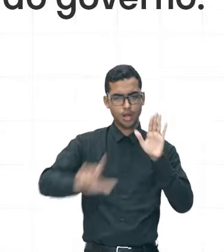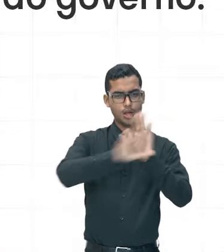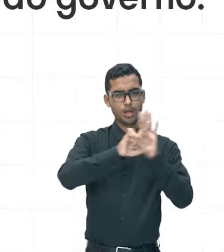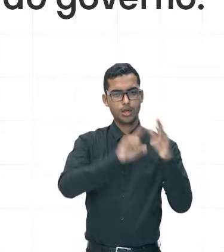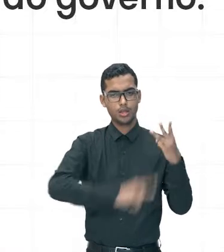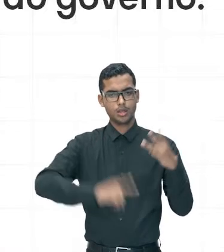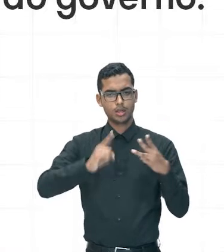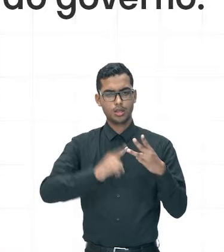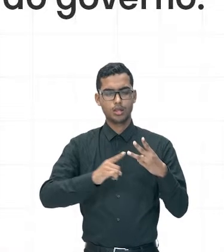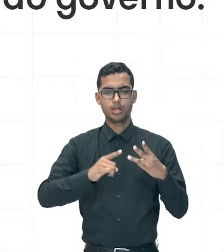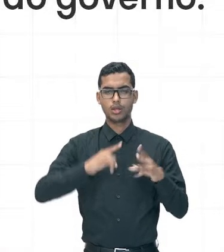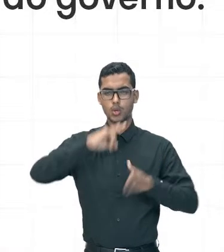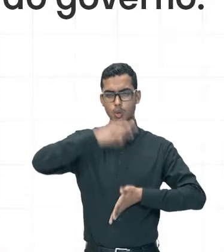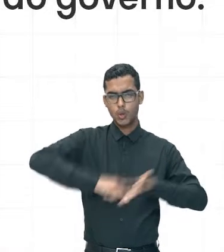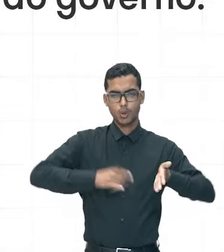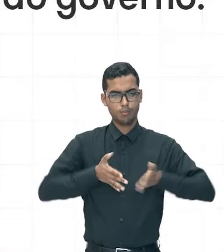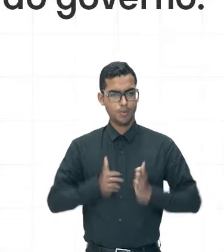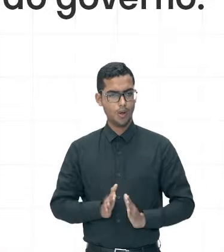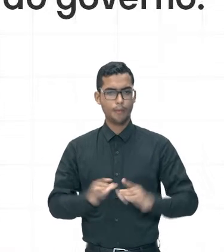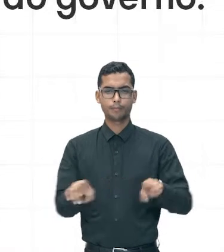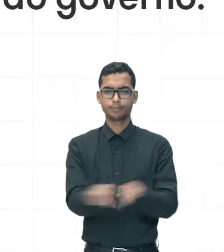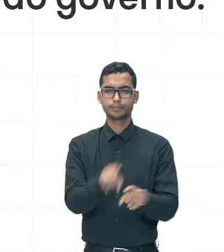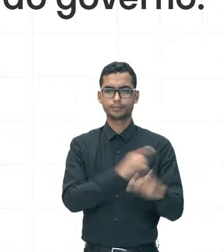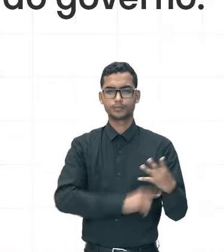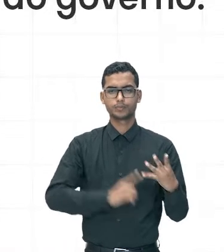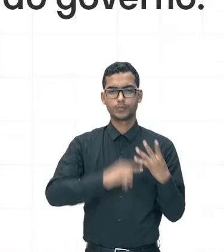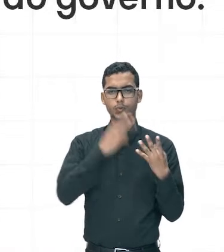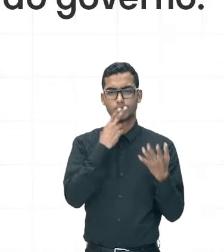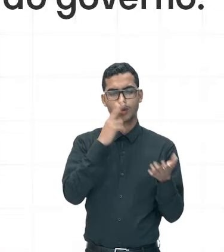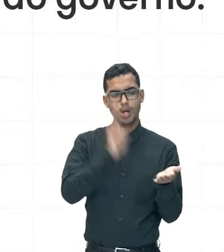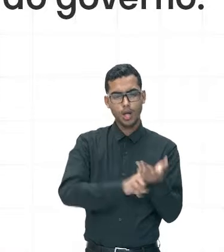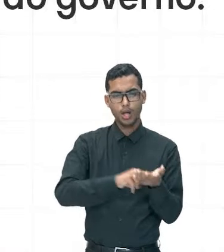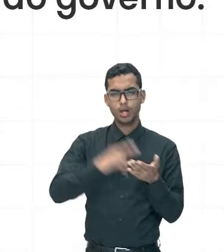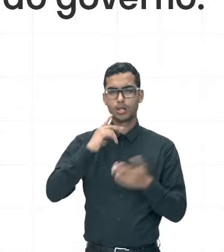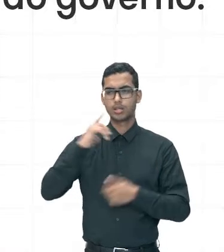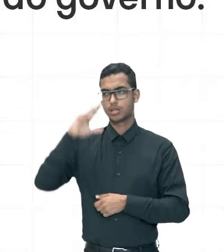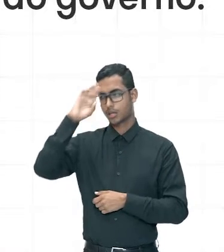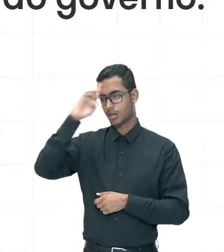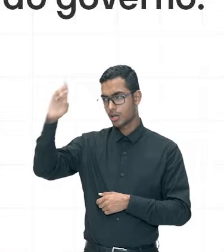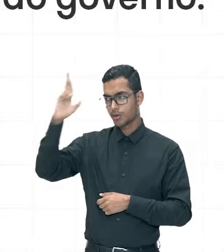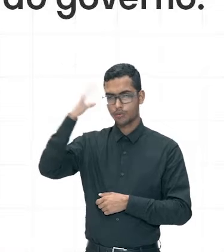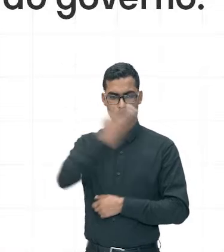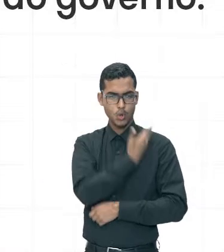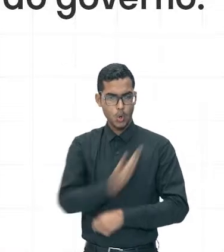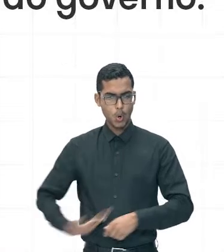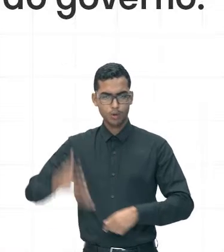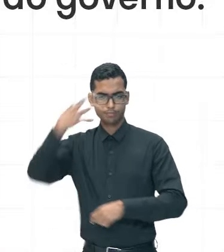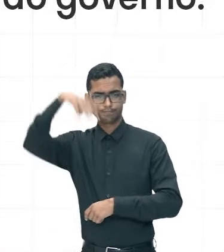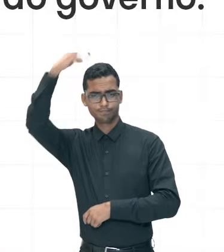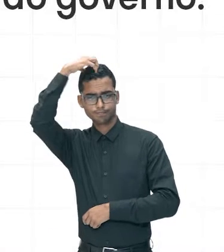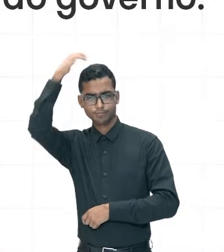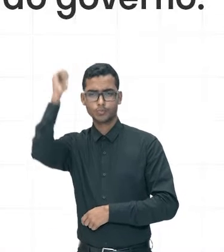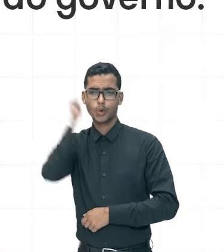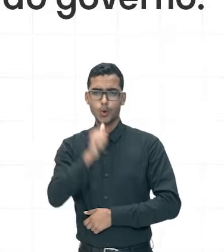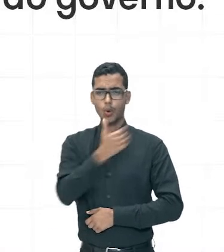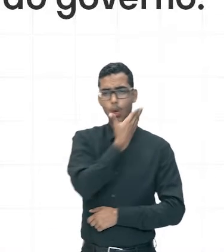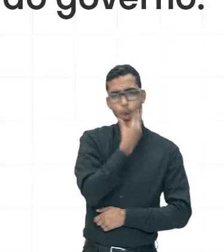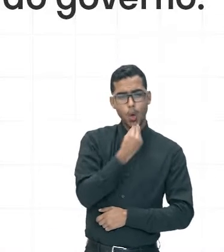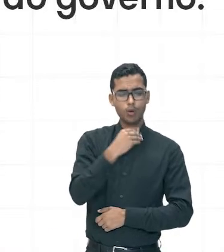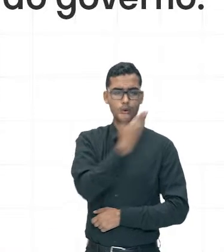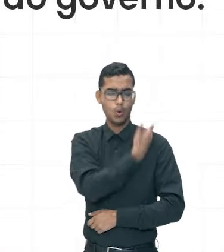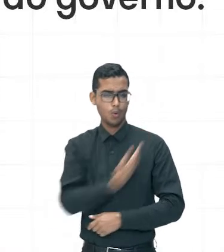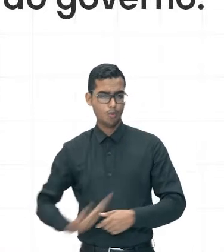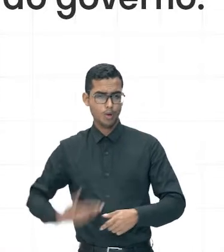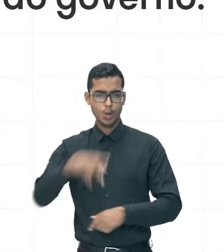até cartas entre chefes de governo, ali entre reis, rainhas, presidentes, enfim. E eram essas pistas que